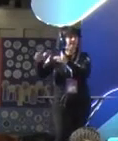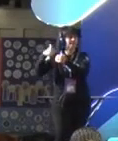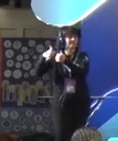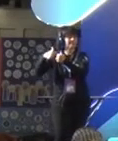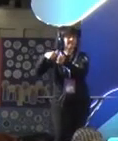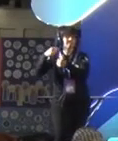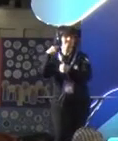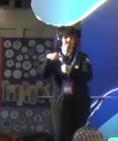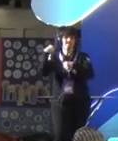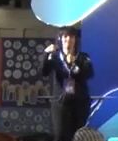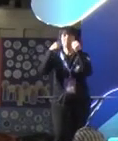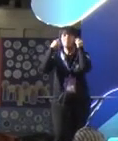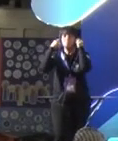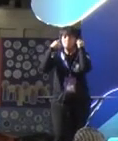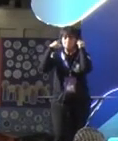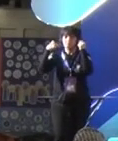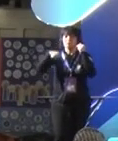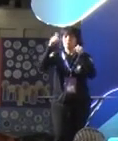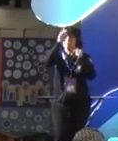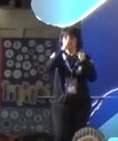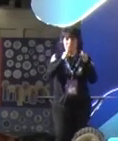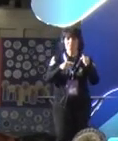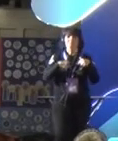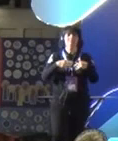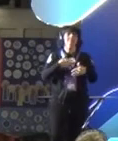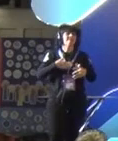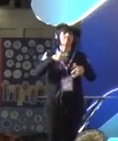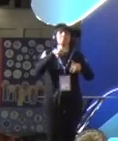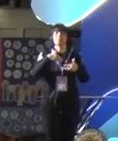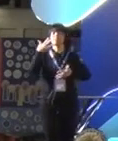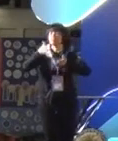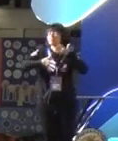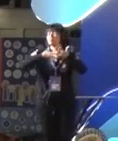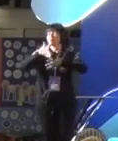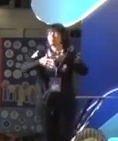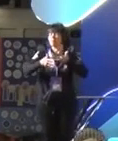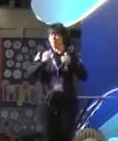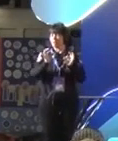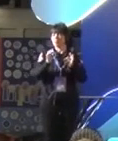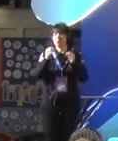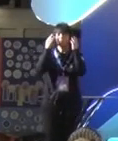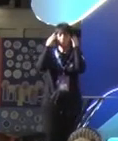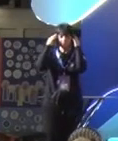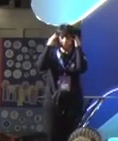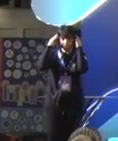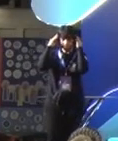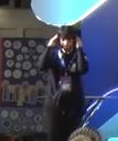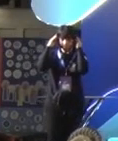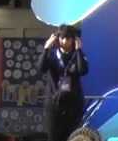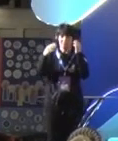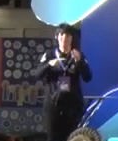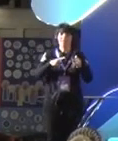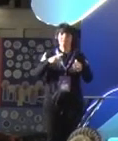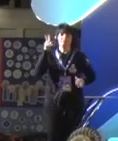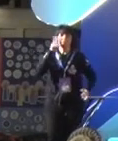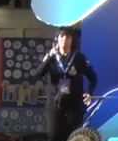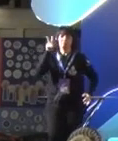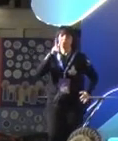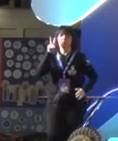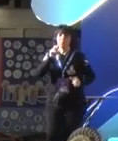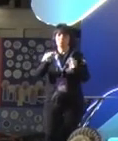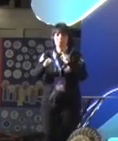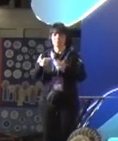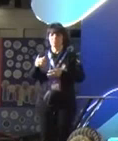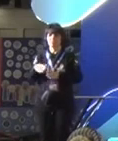Brasil. É um prazer ouvir você. Ok. E a gente conta as histórias